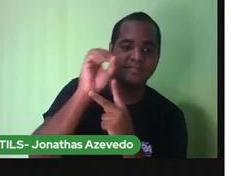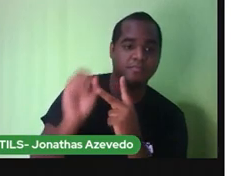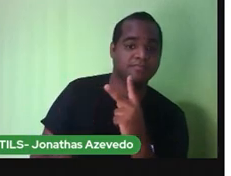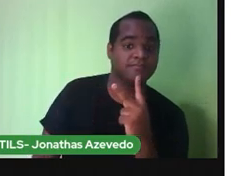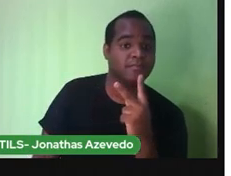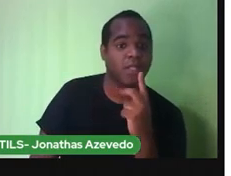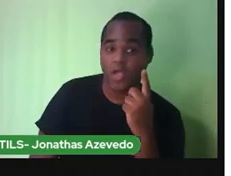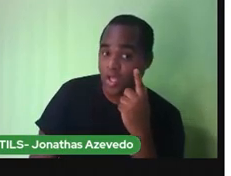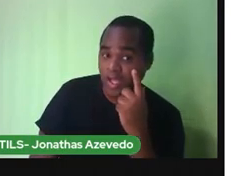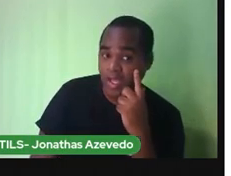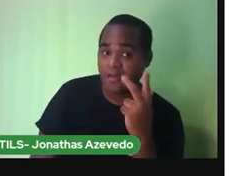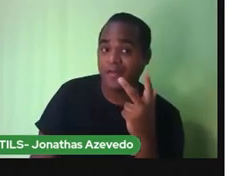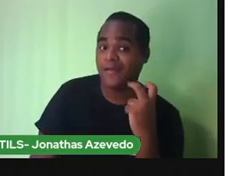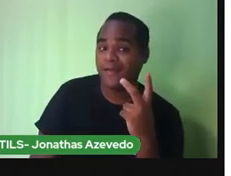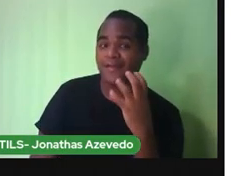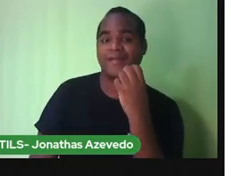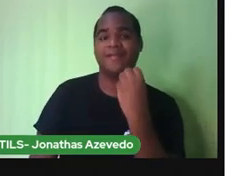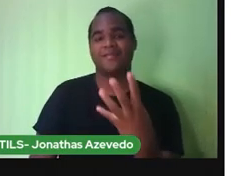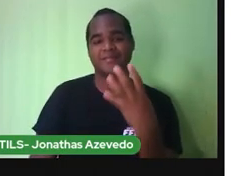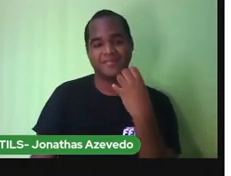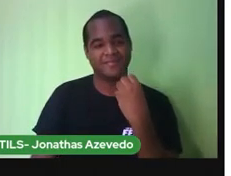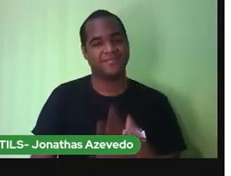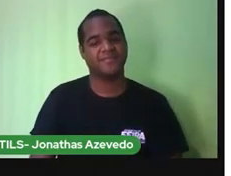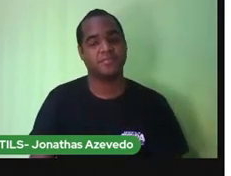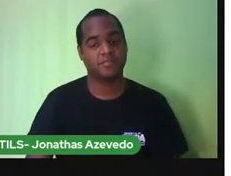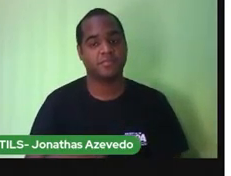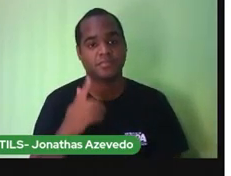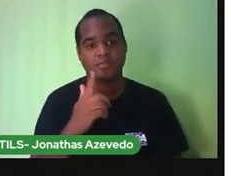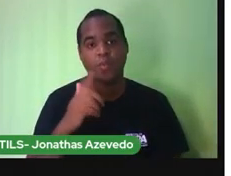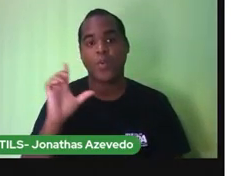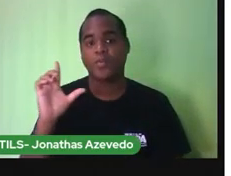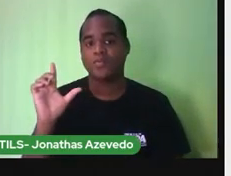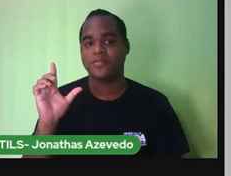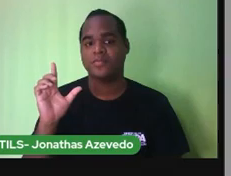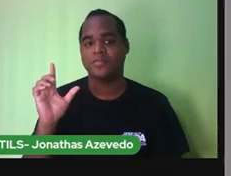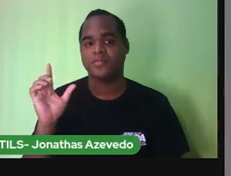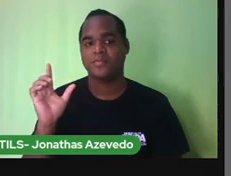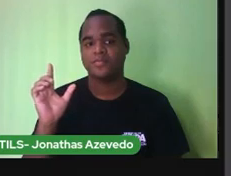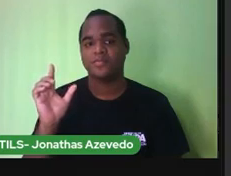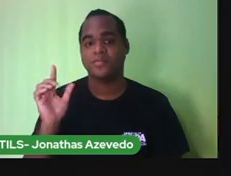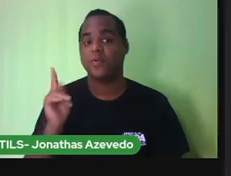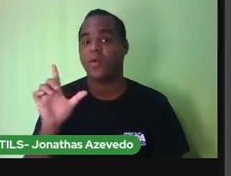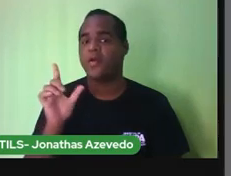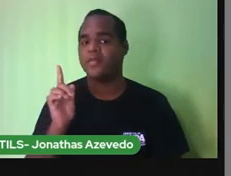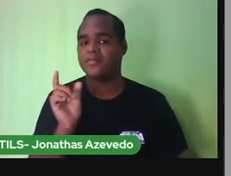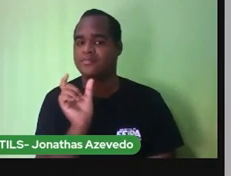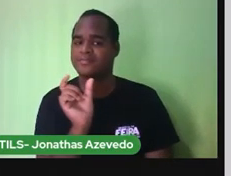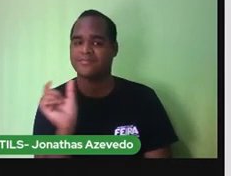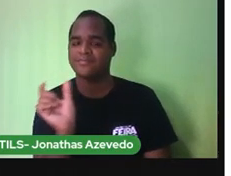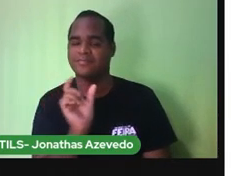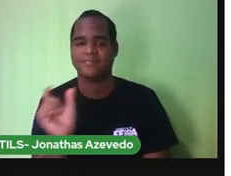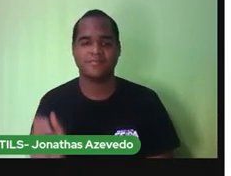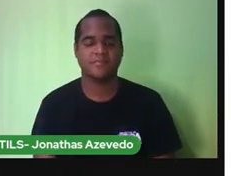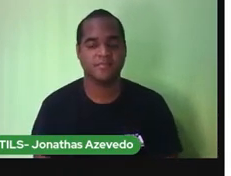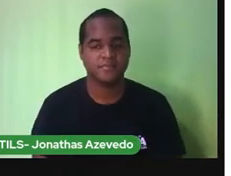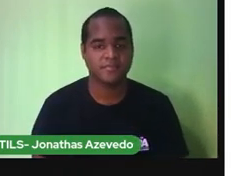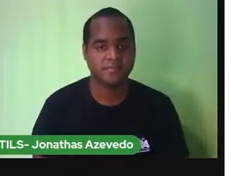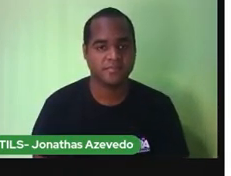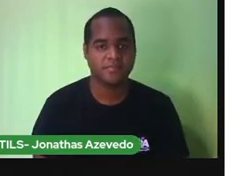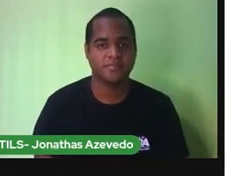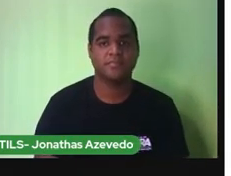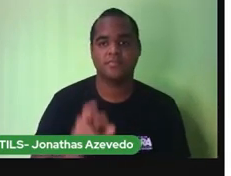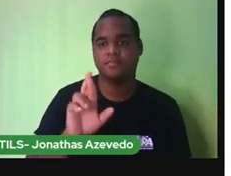olha só muito bem próximo próxima figurinha o